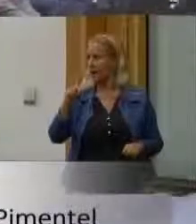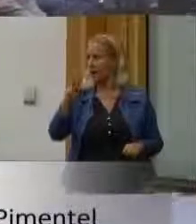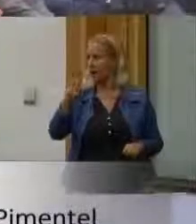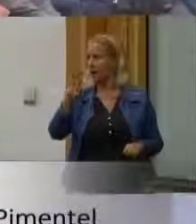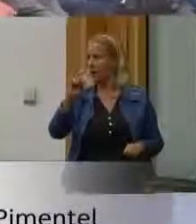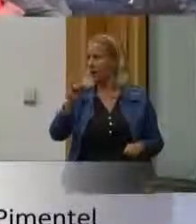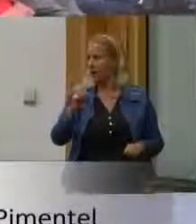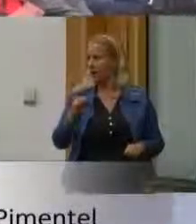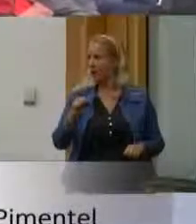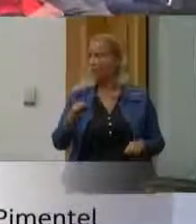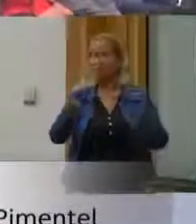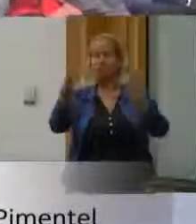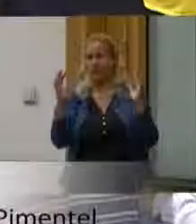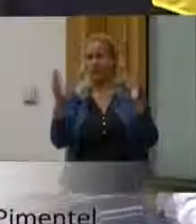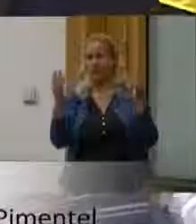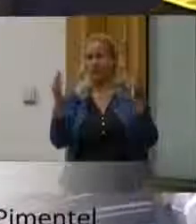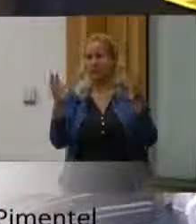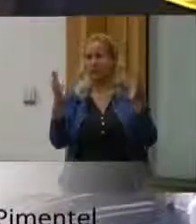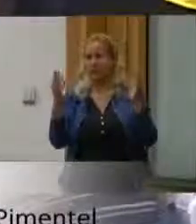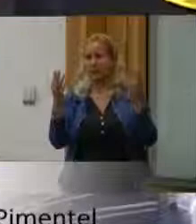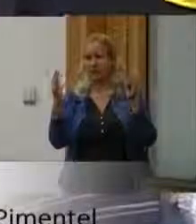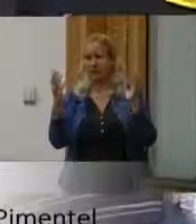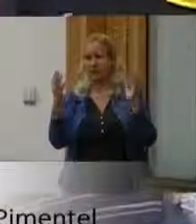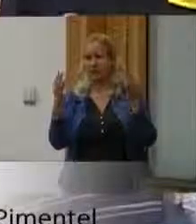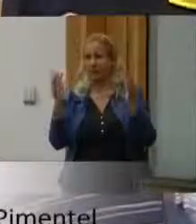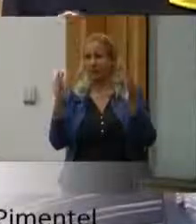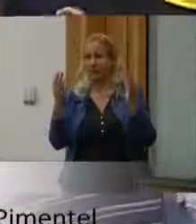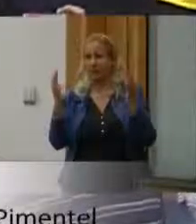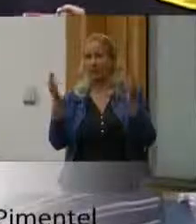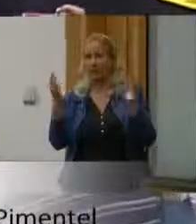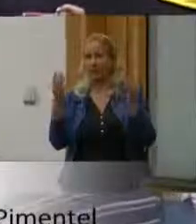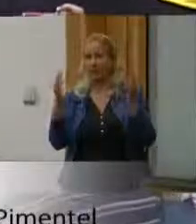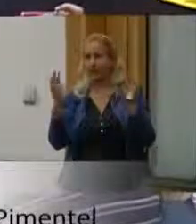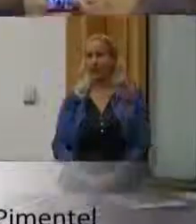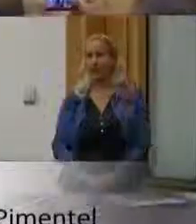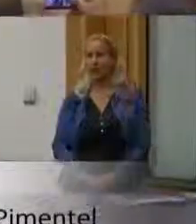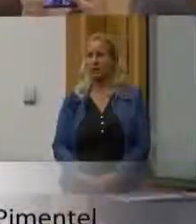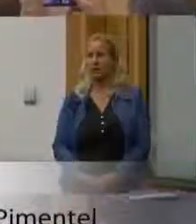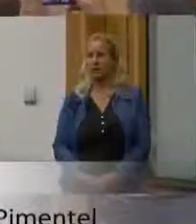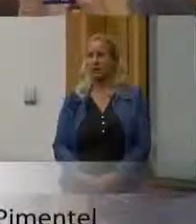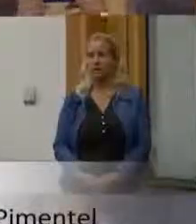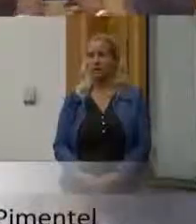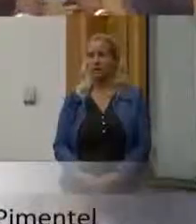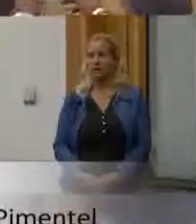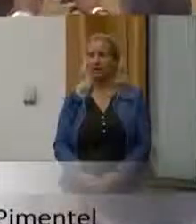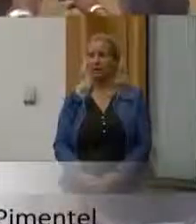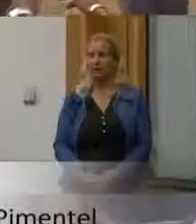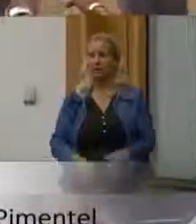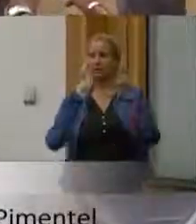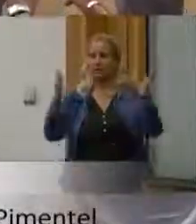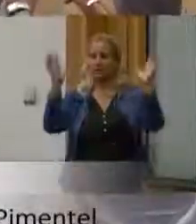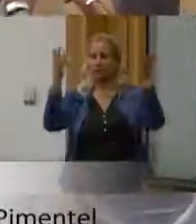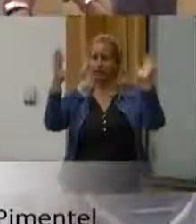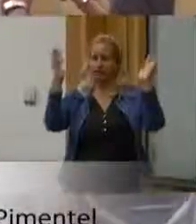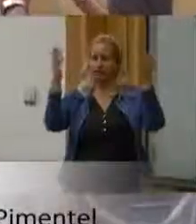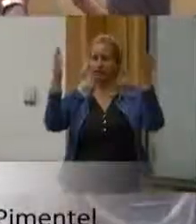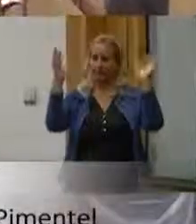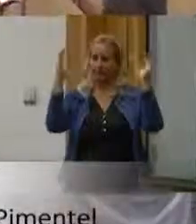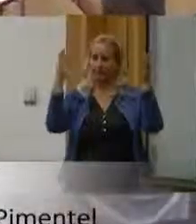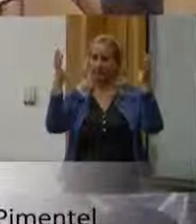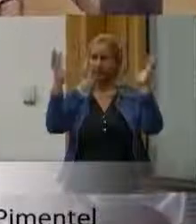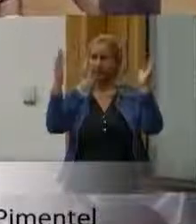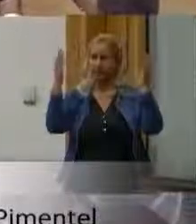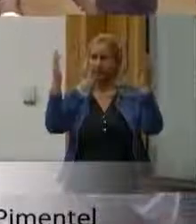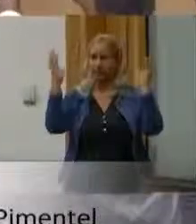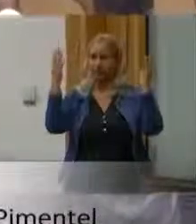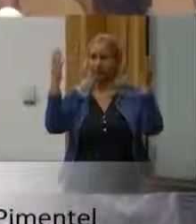o auditor fiscal Antônio Carlos Pimentel com a medalha de honra ao mérito municipal. O evento aconteceu no plenário Mário